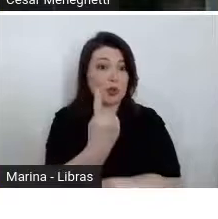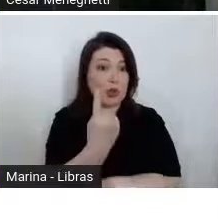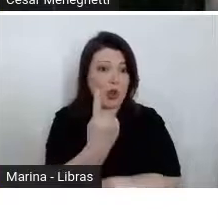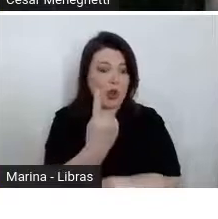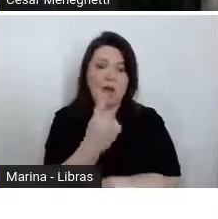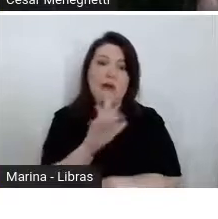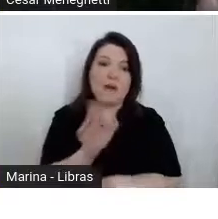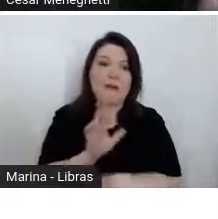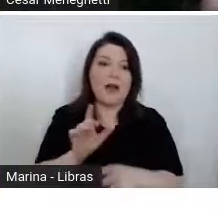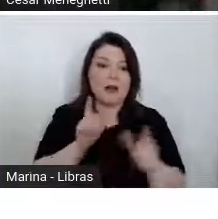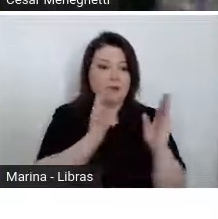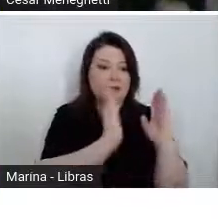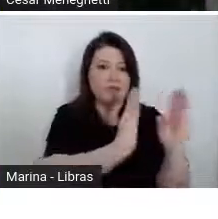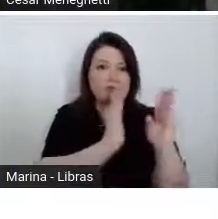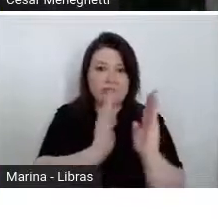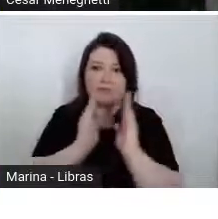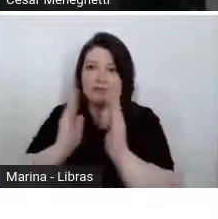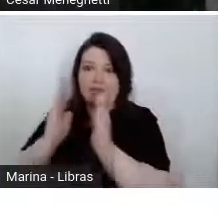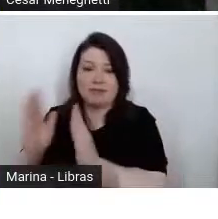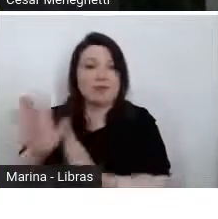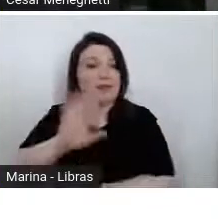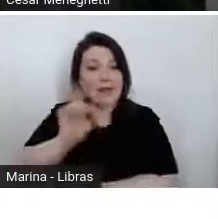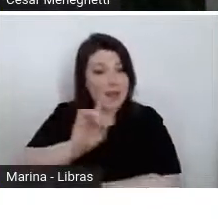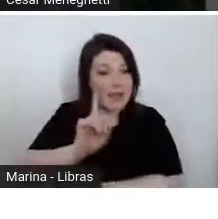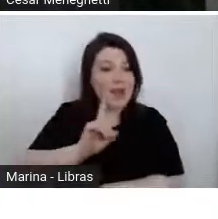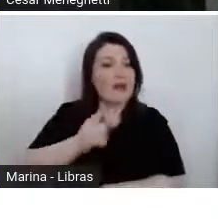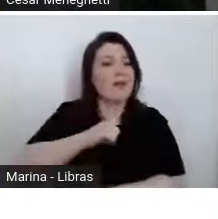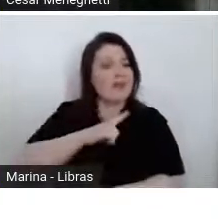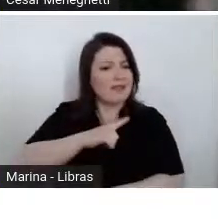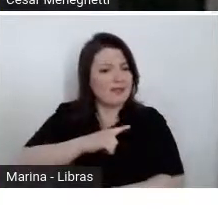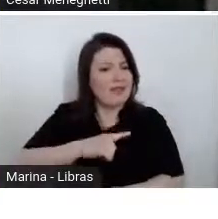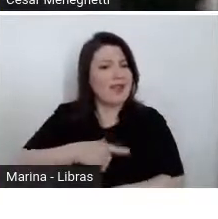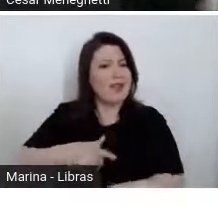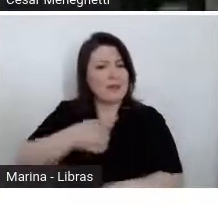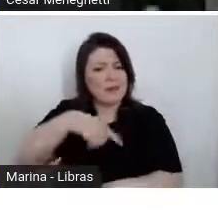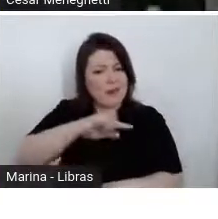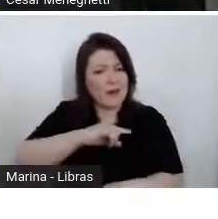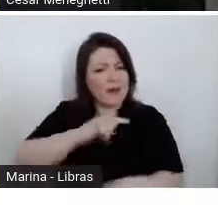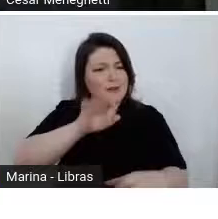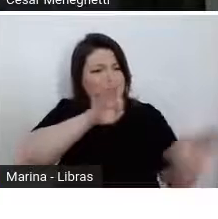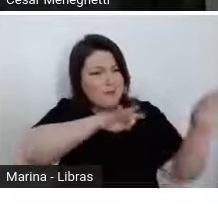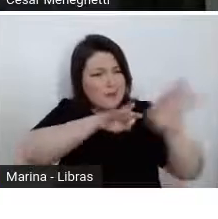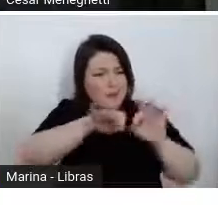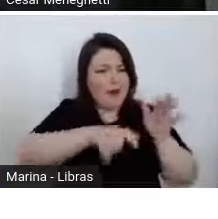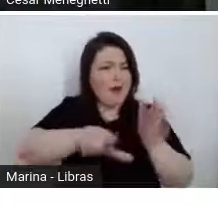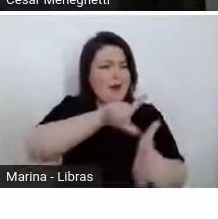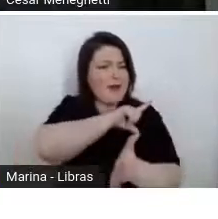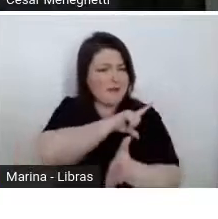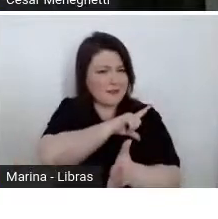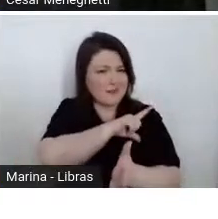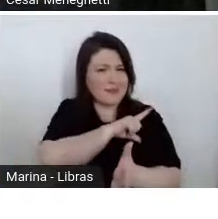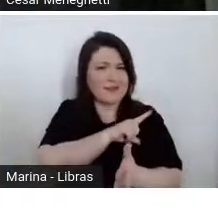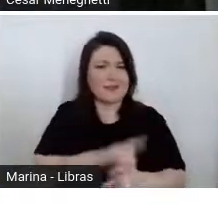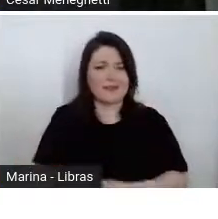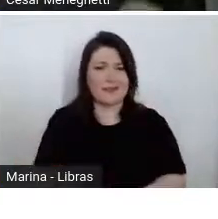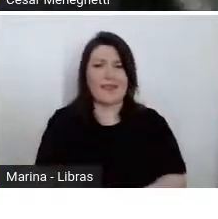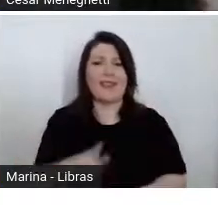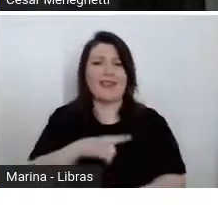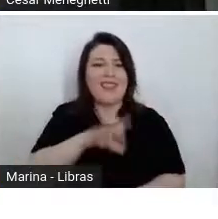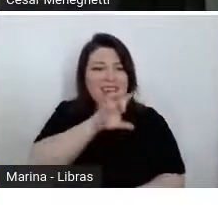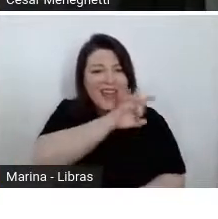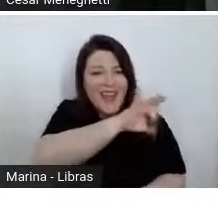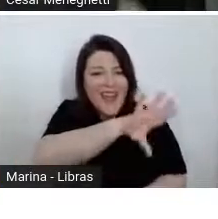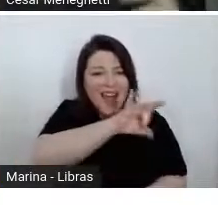um plano-sequência, mas na verdade não. Tem uma hipermontagem aí dentro, onde cada um